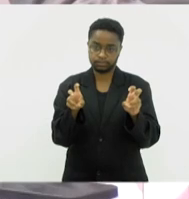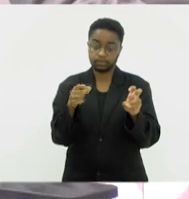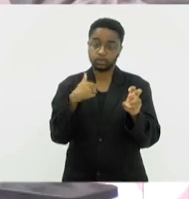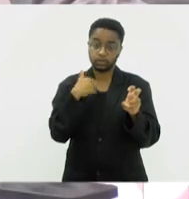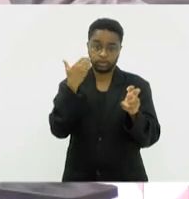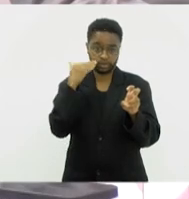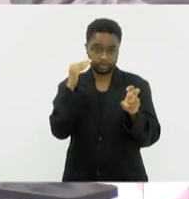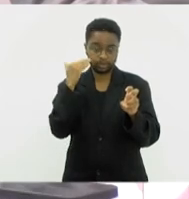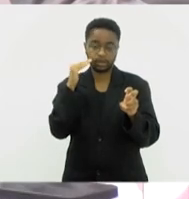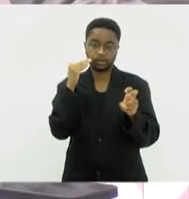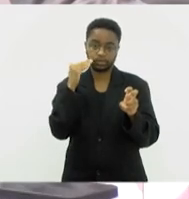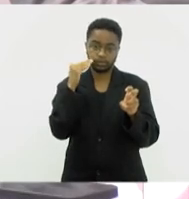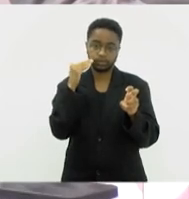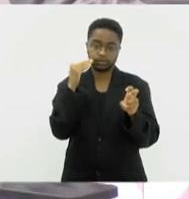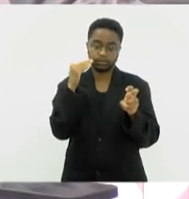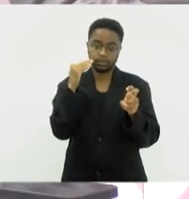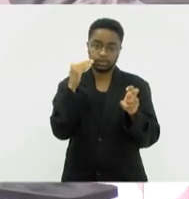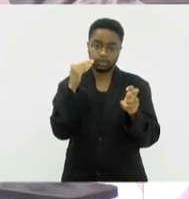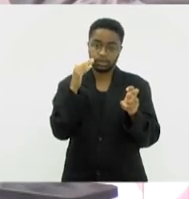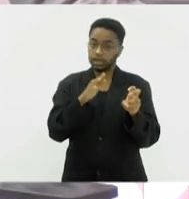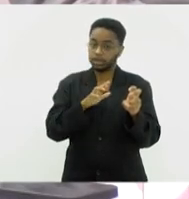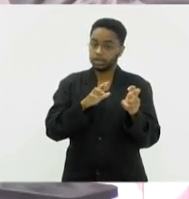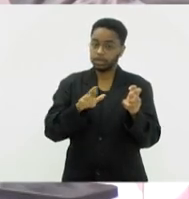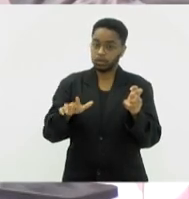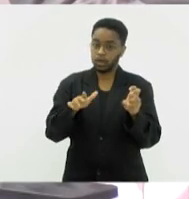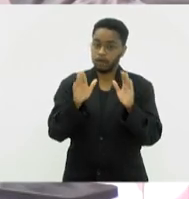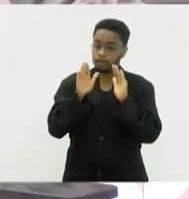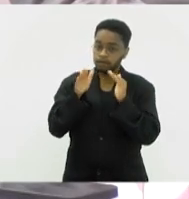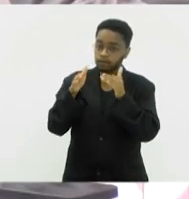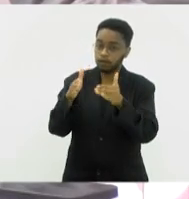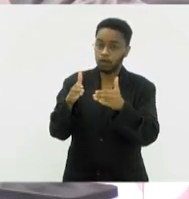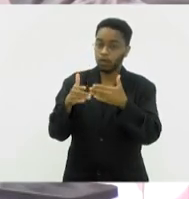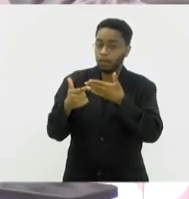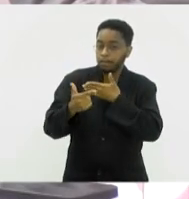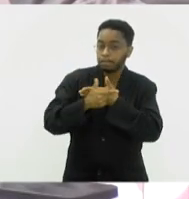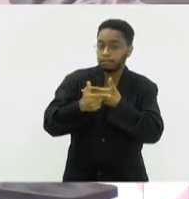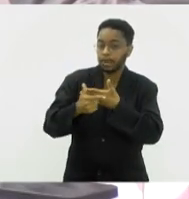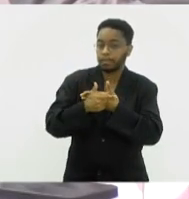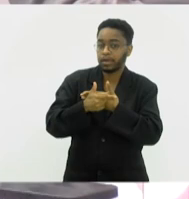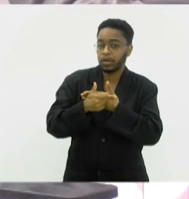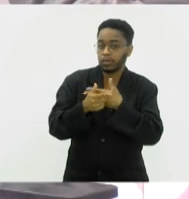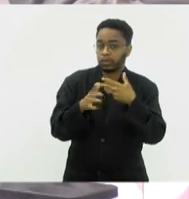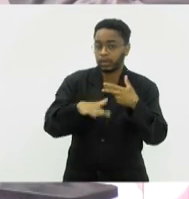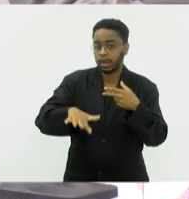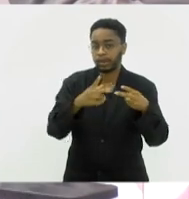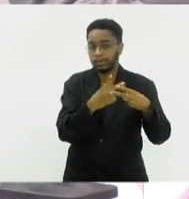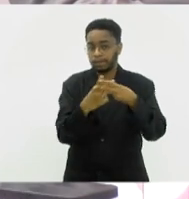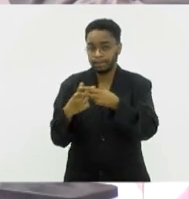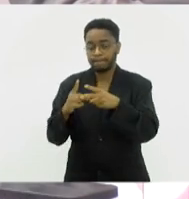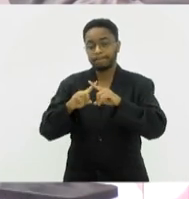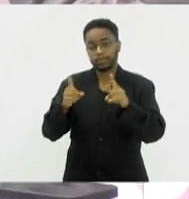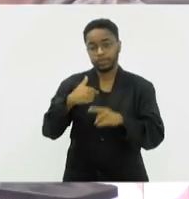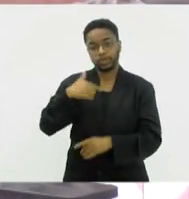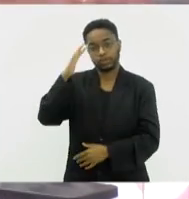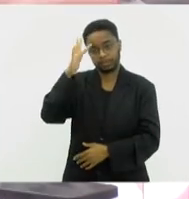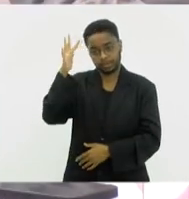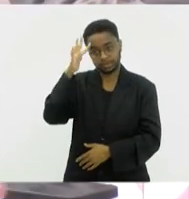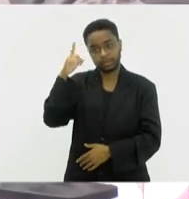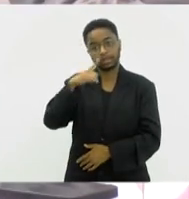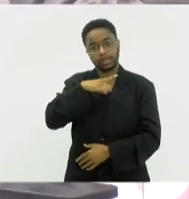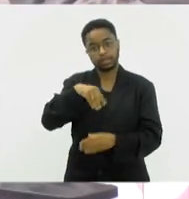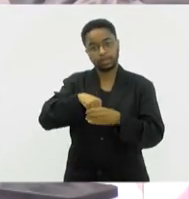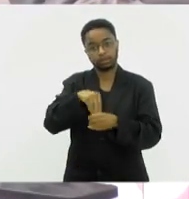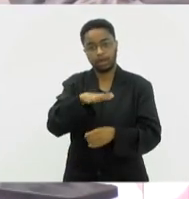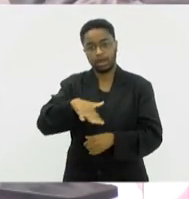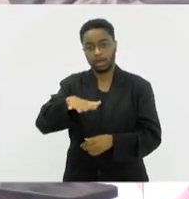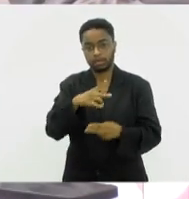Entendo que, por mais que não seja especificamente o papel do mecanismo, imagino que deva ter no ambiente